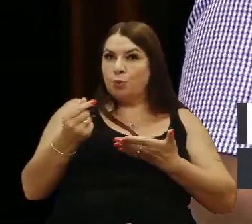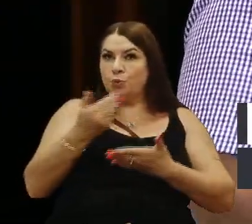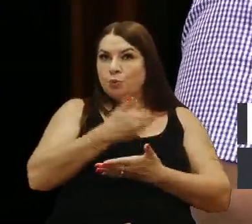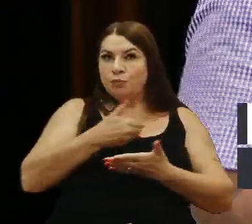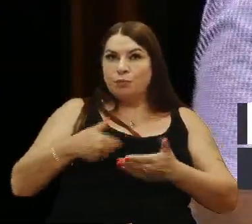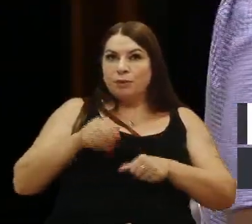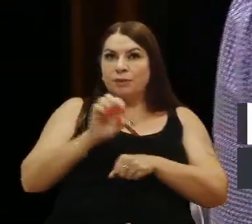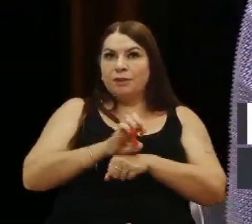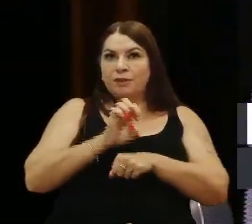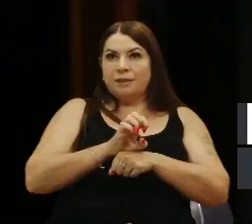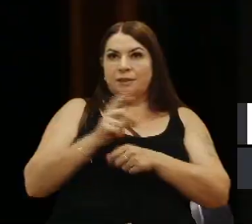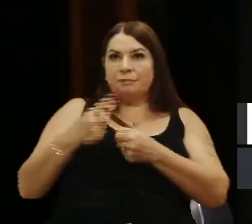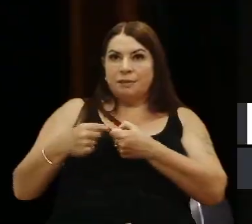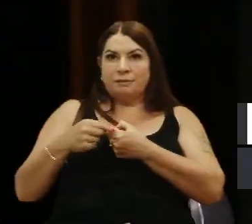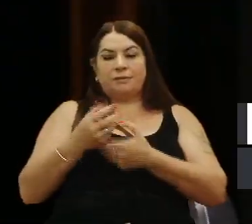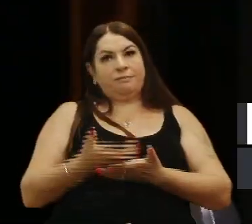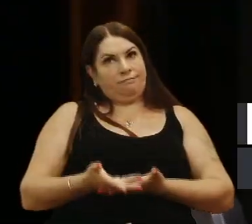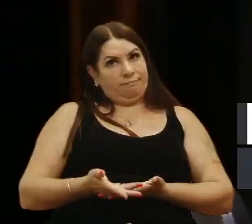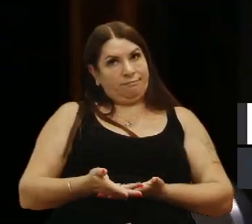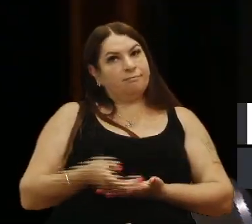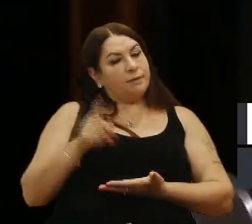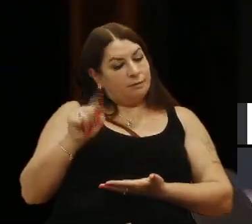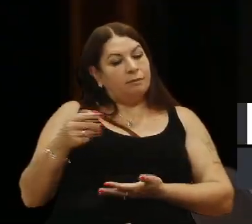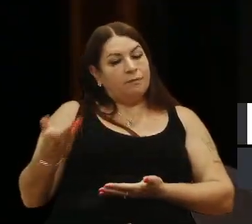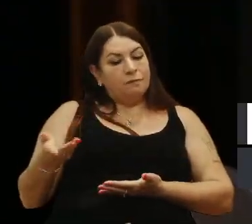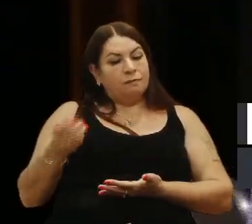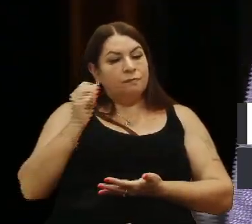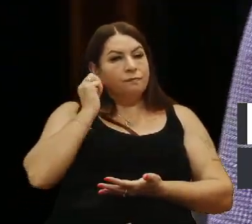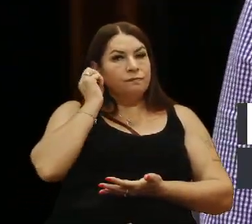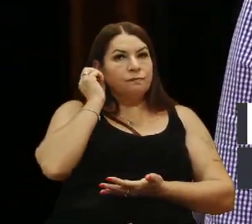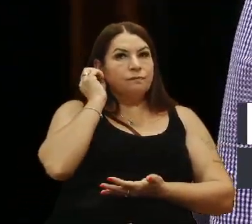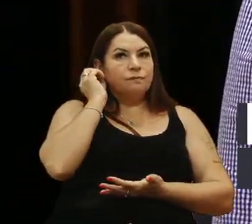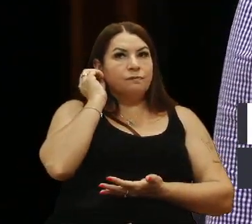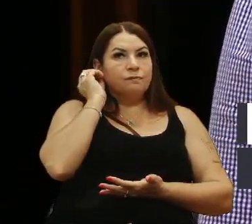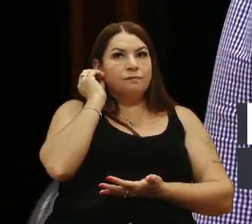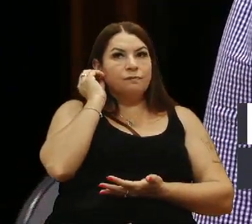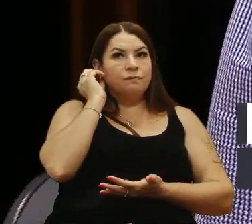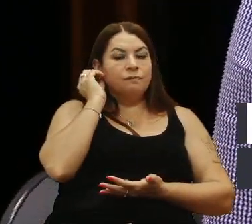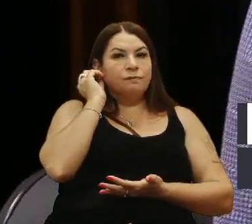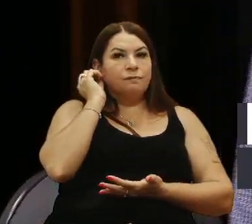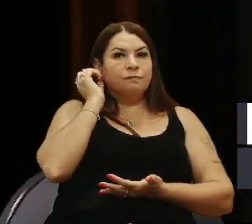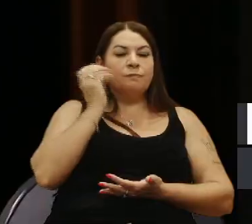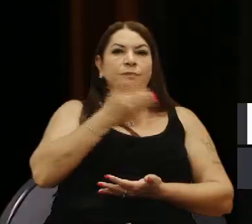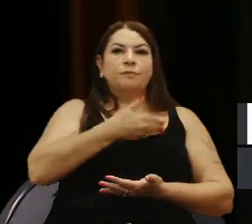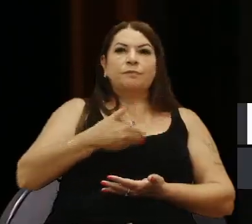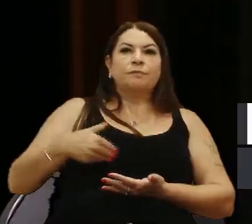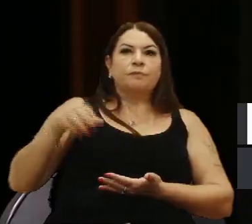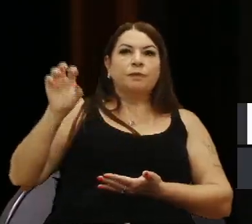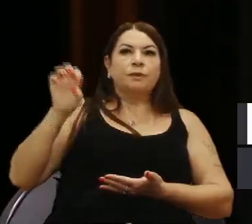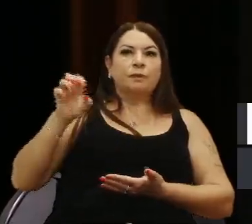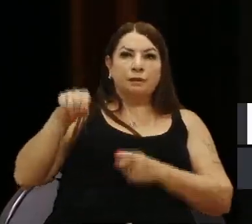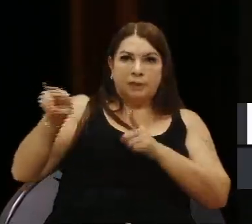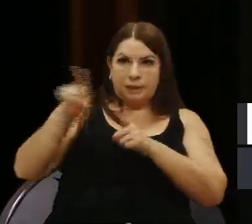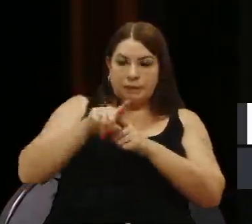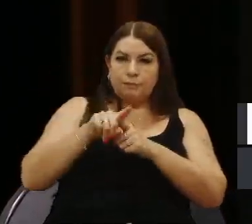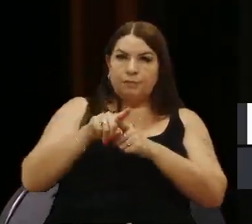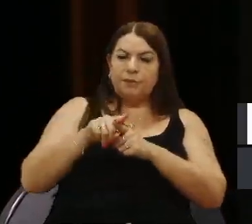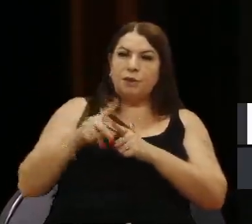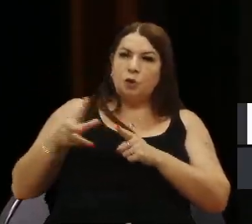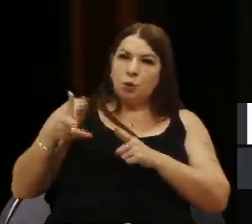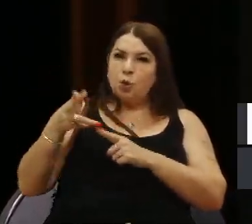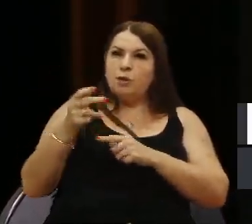governo estadual para a nossa cidade, minha gente. É isso. O governo Leite